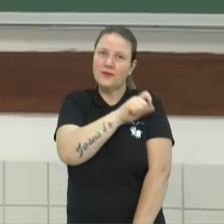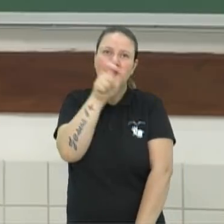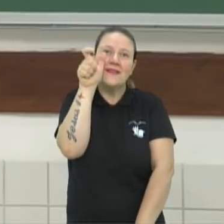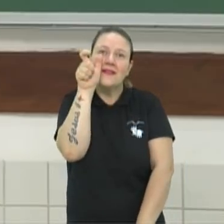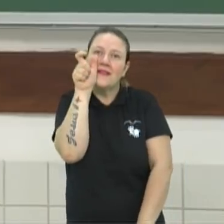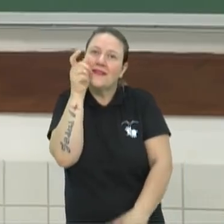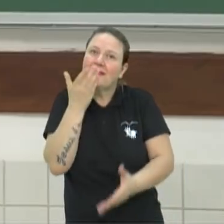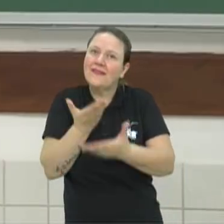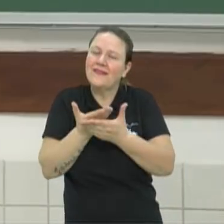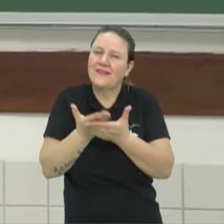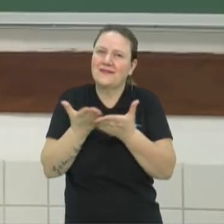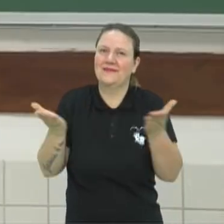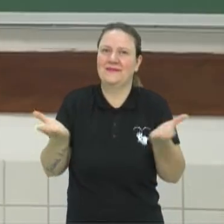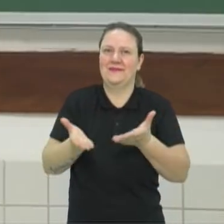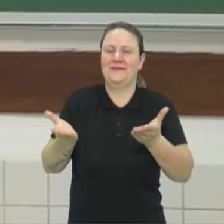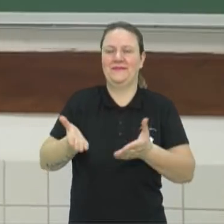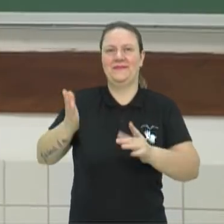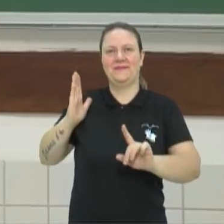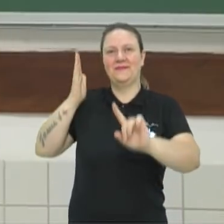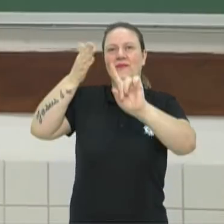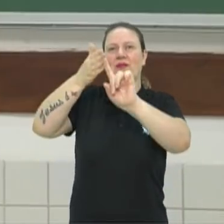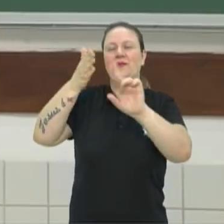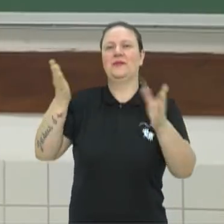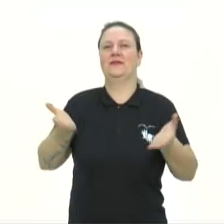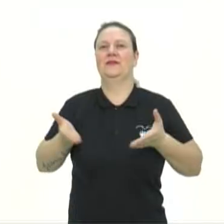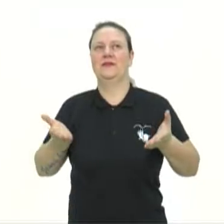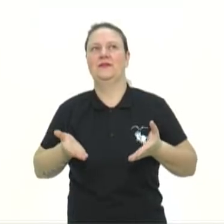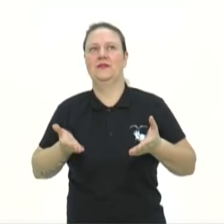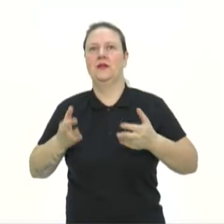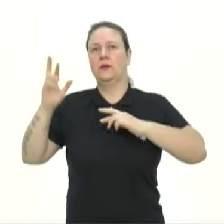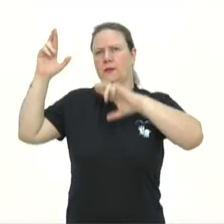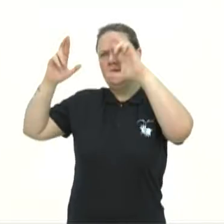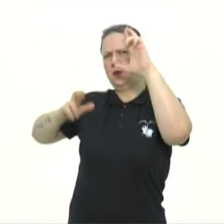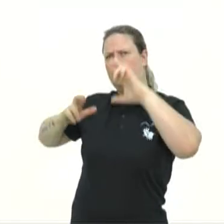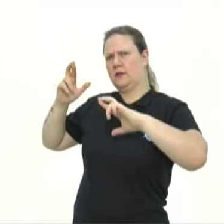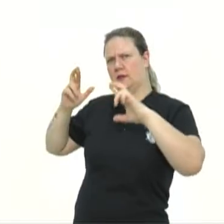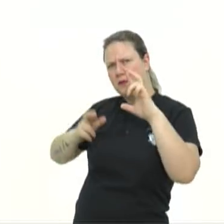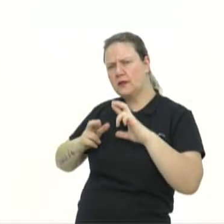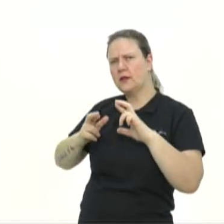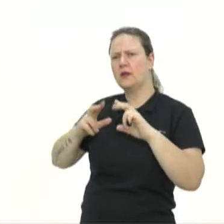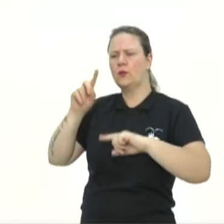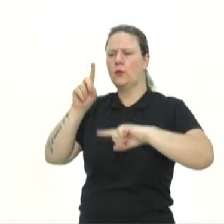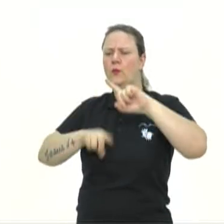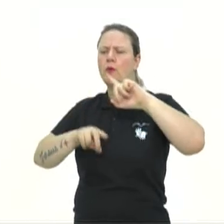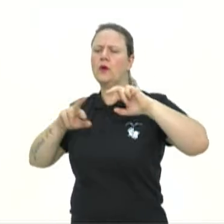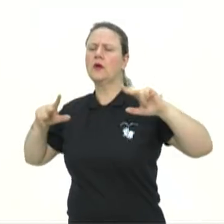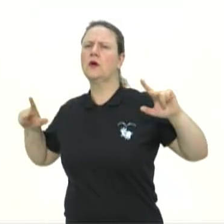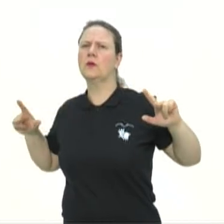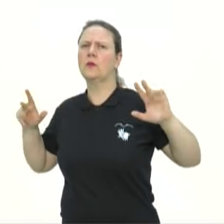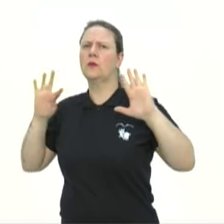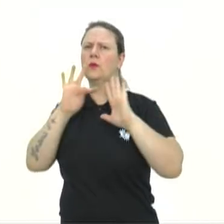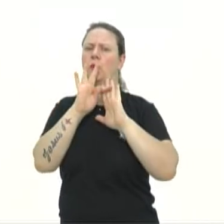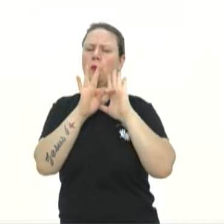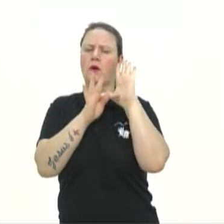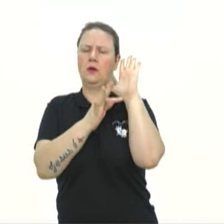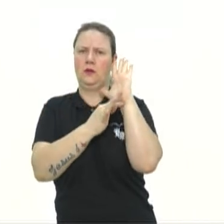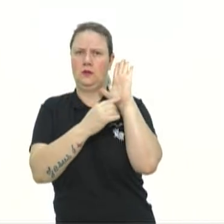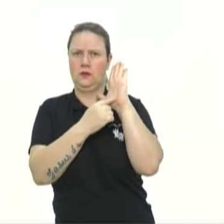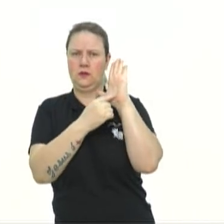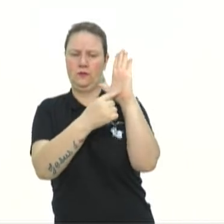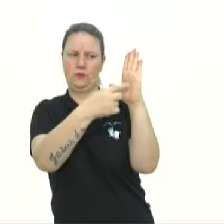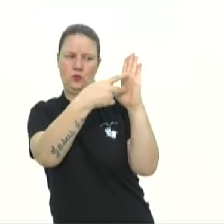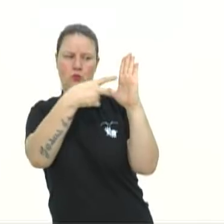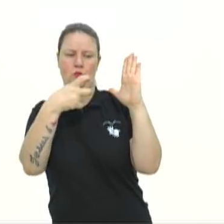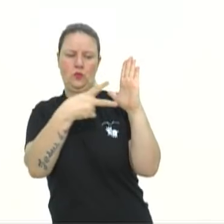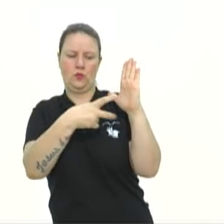aula. Hoje, os objetivos da aula são analisar elementos explícitos em um texto,